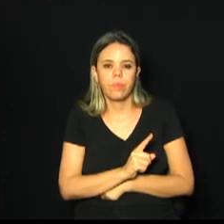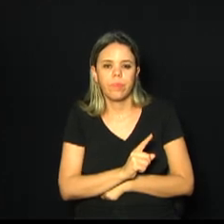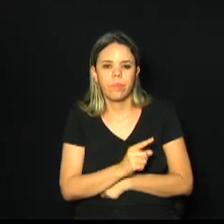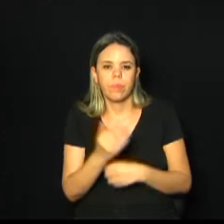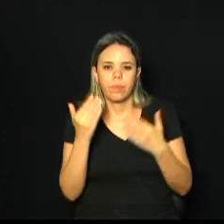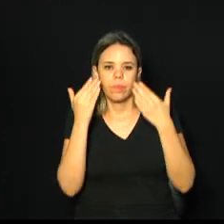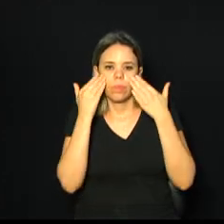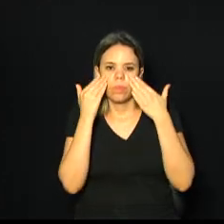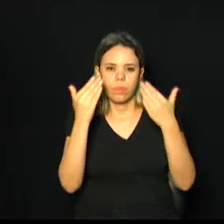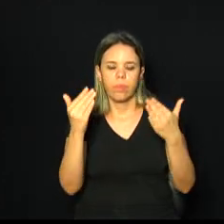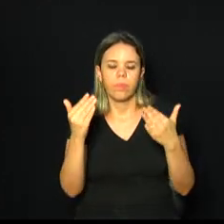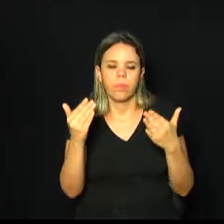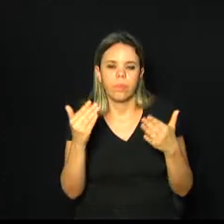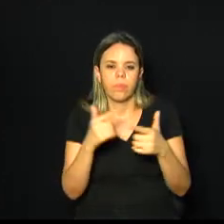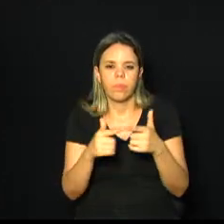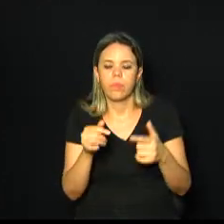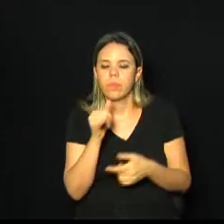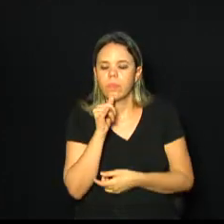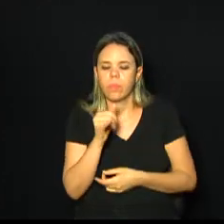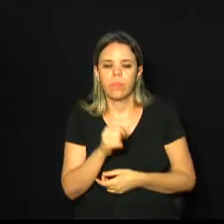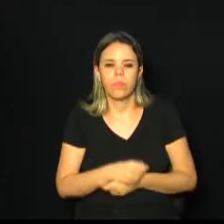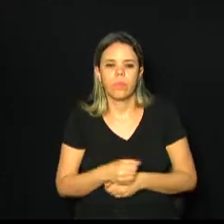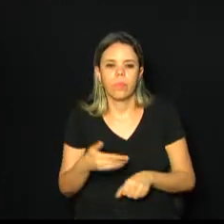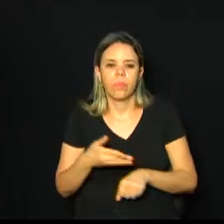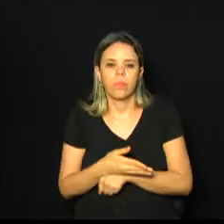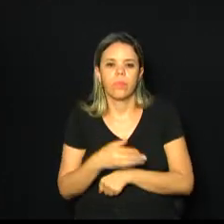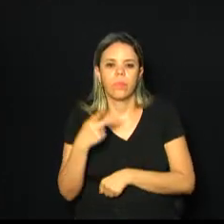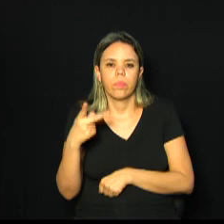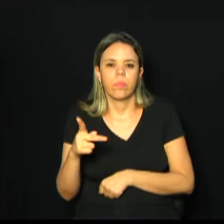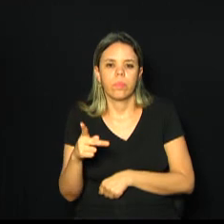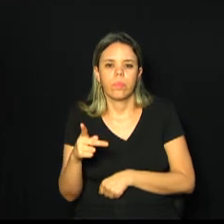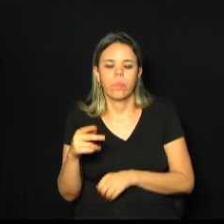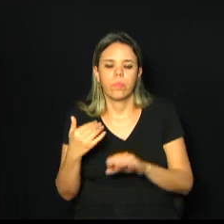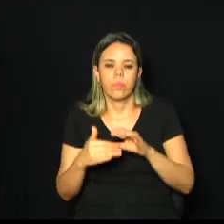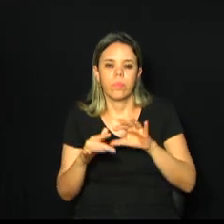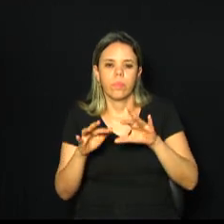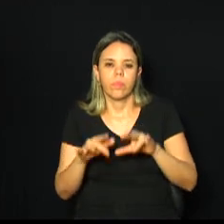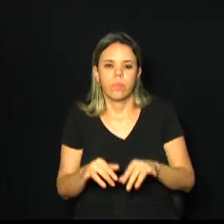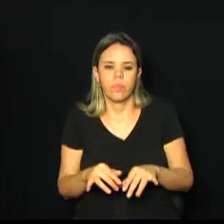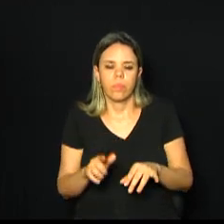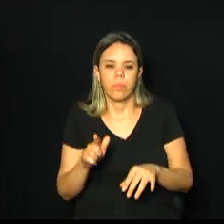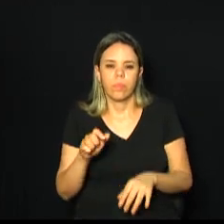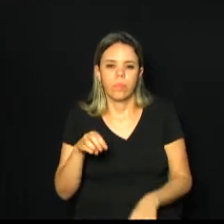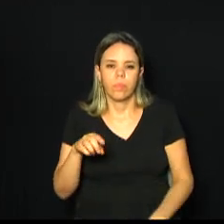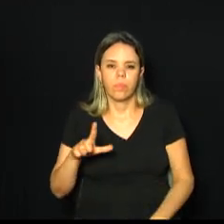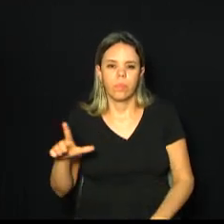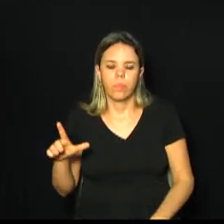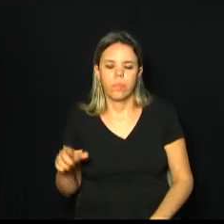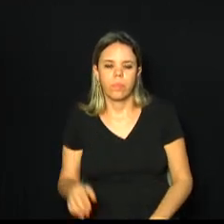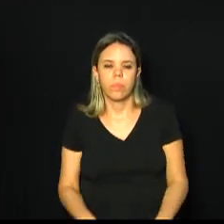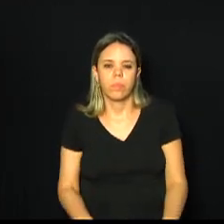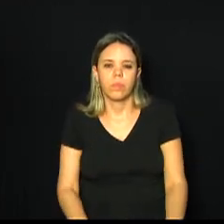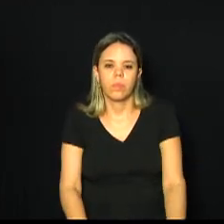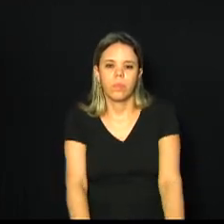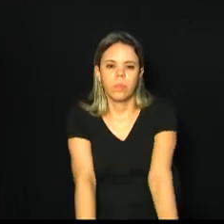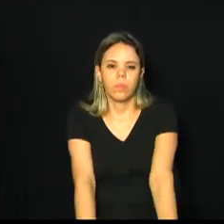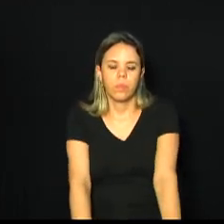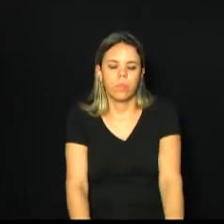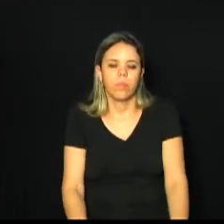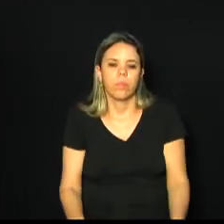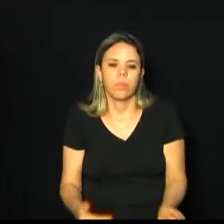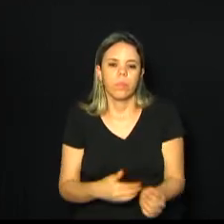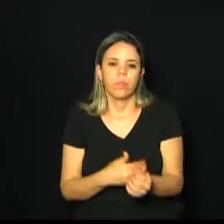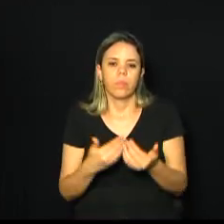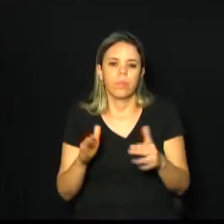exposto. Vou dar um exemplo. Você entra no seu e-mail, vamos supor Gmail. Faz o seu login, abriu o